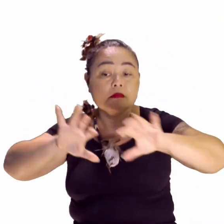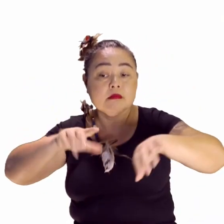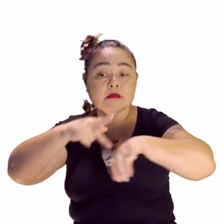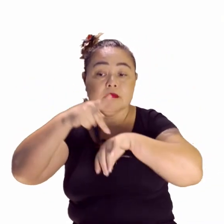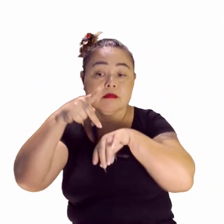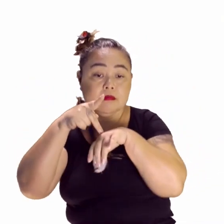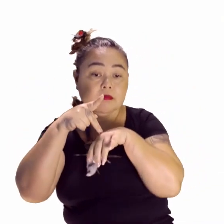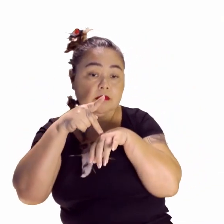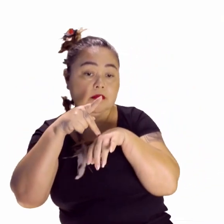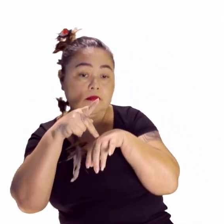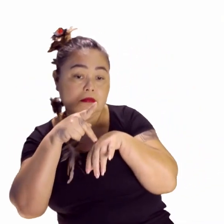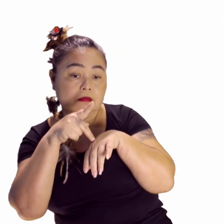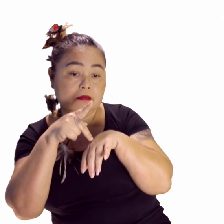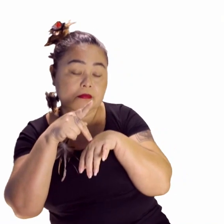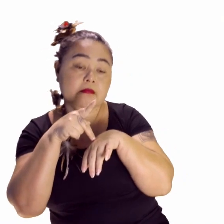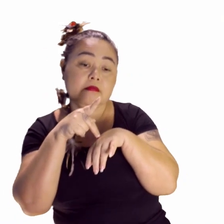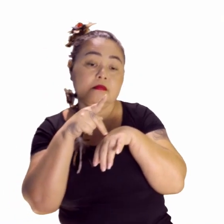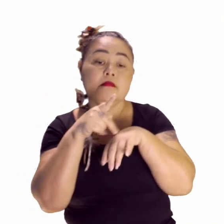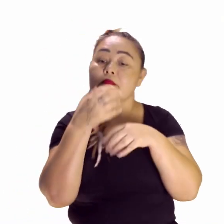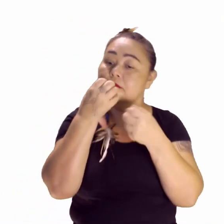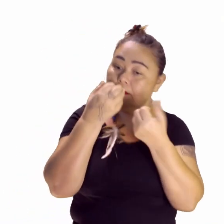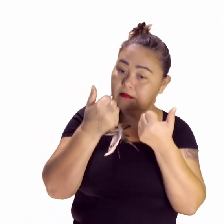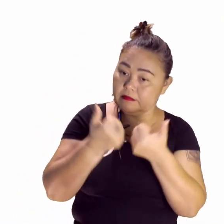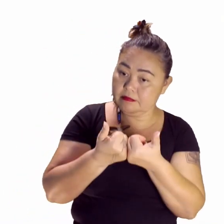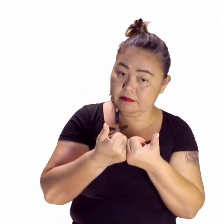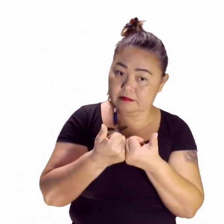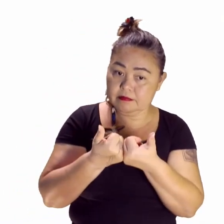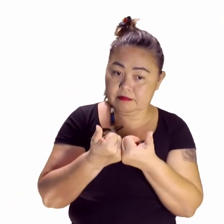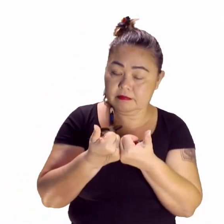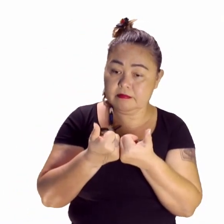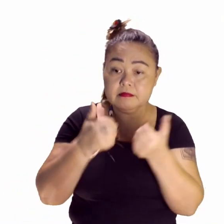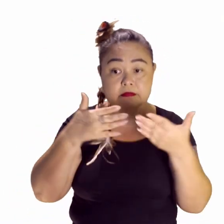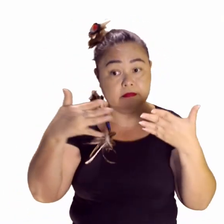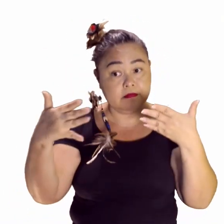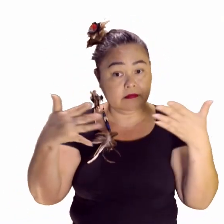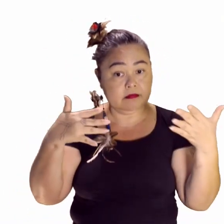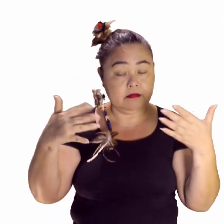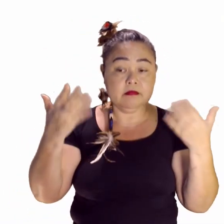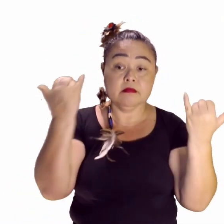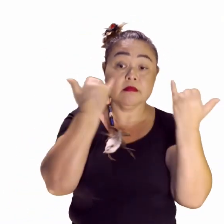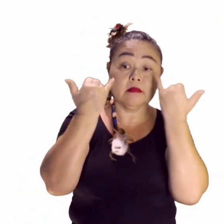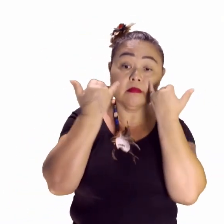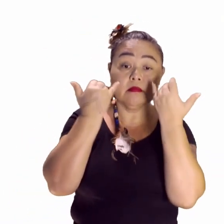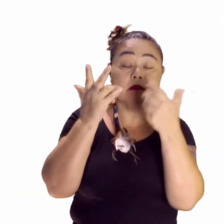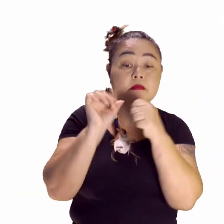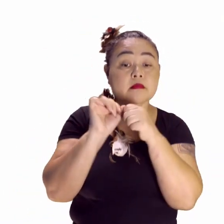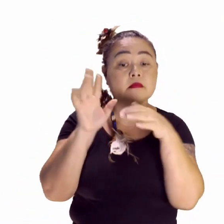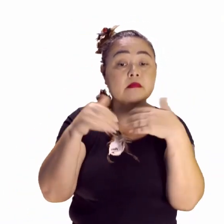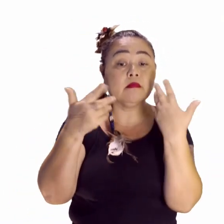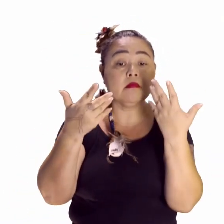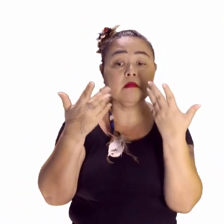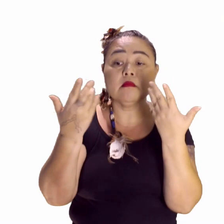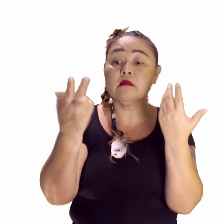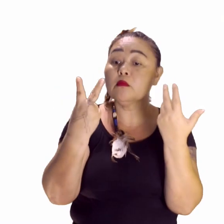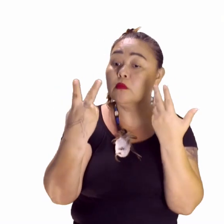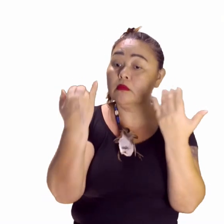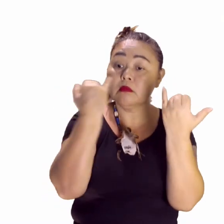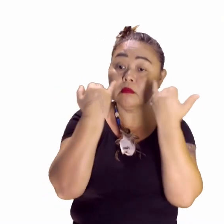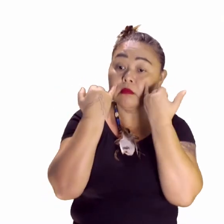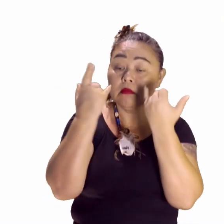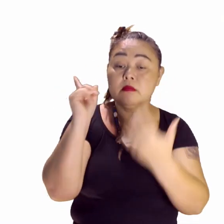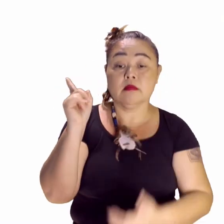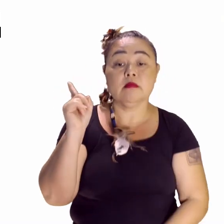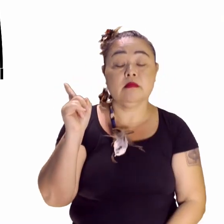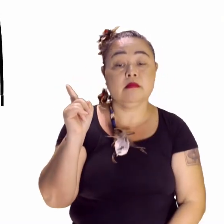países muito bem esse gráfico aqui ó essas informações são referentes são duas informações